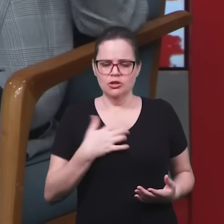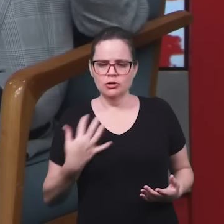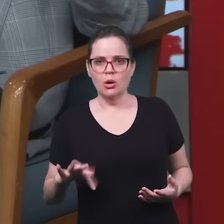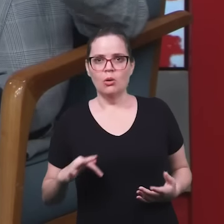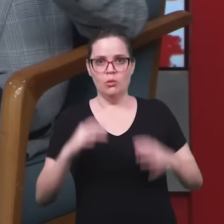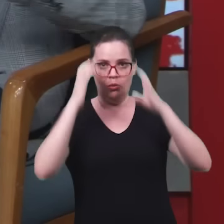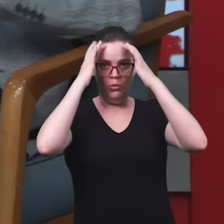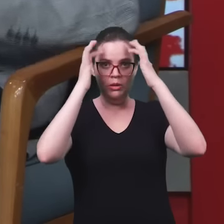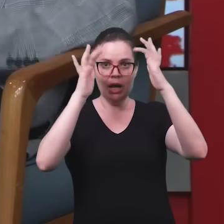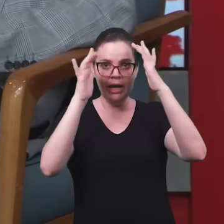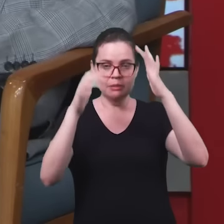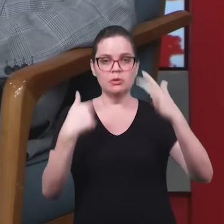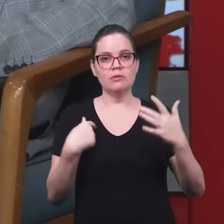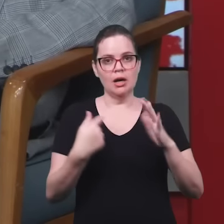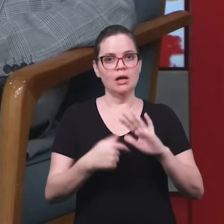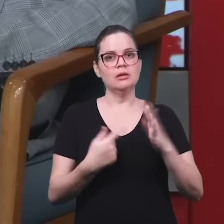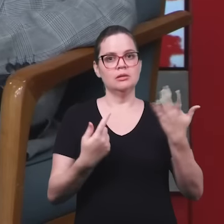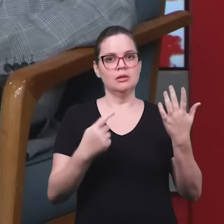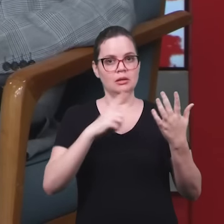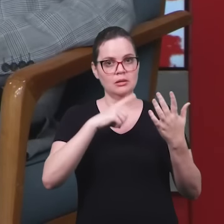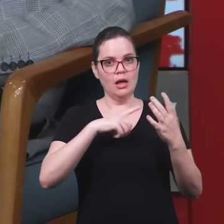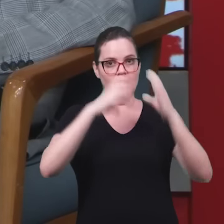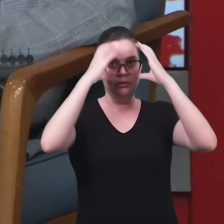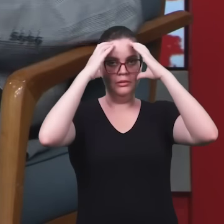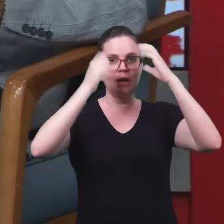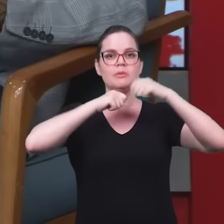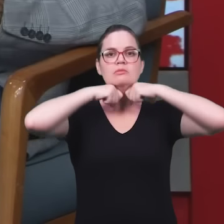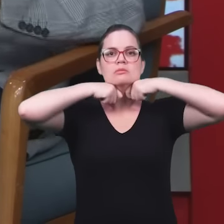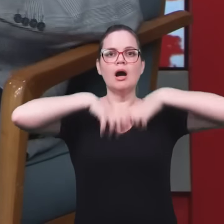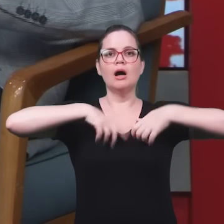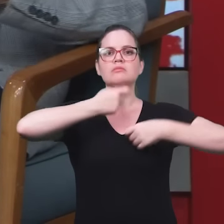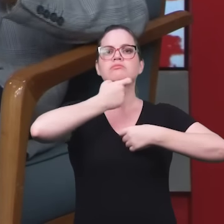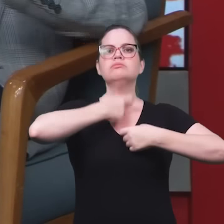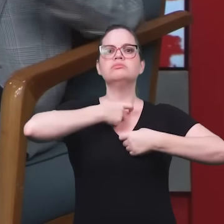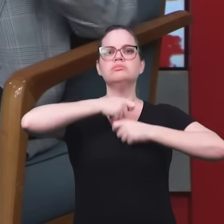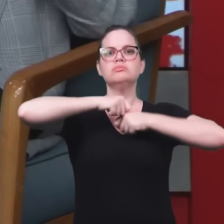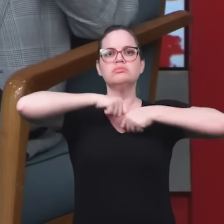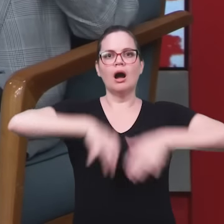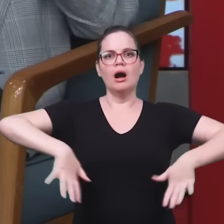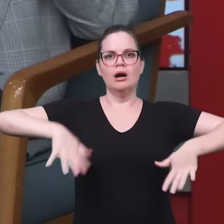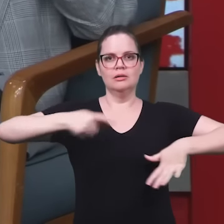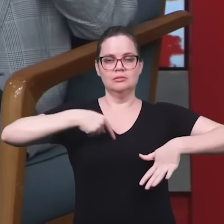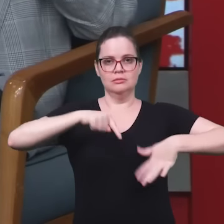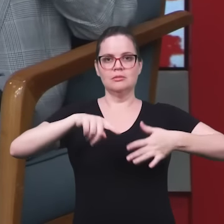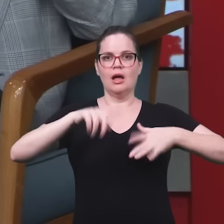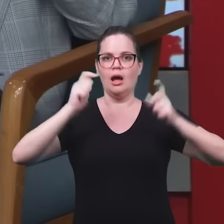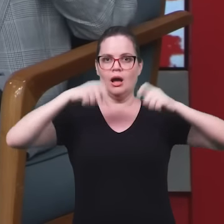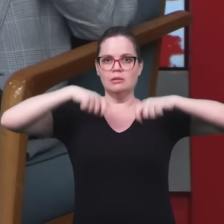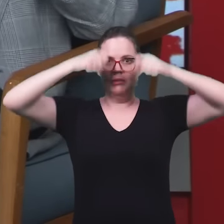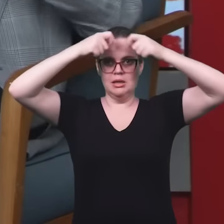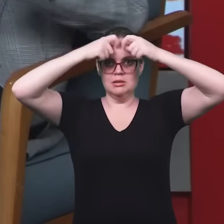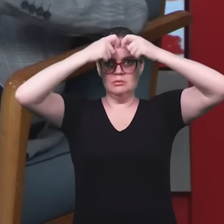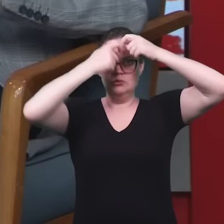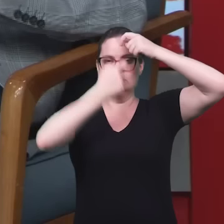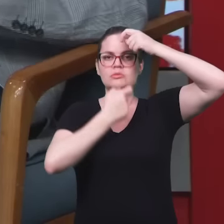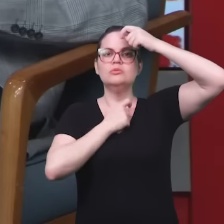Então, isso aí é um comando central. Há alguma coisa assim. Então, vejam